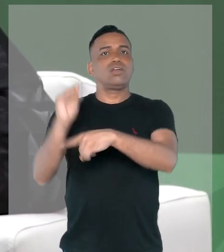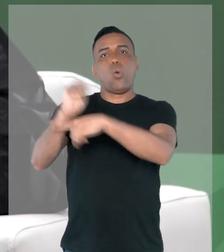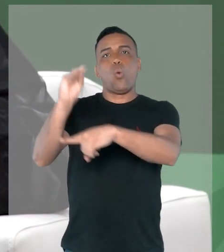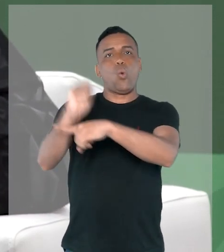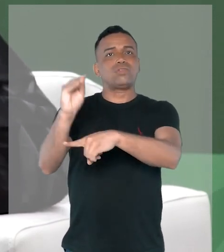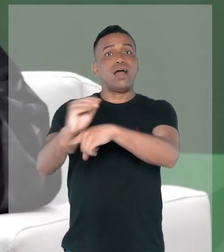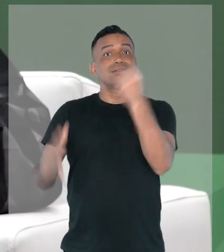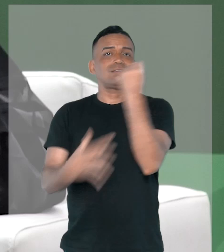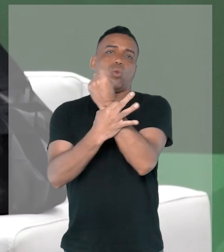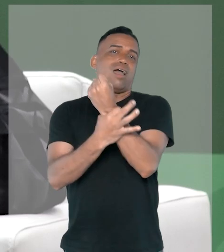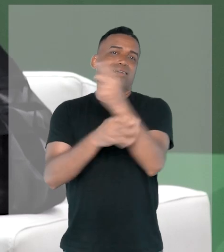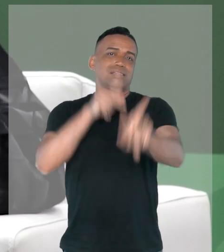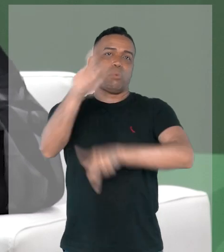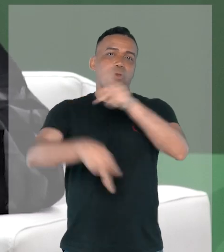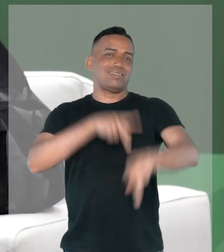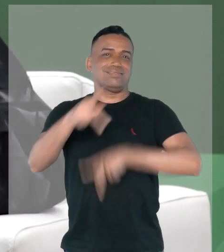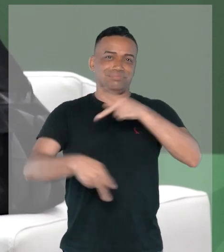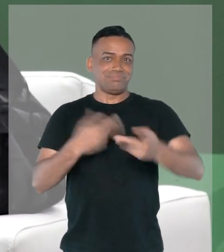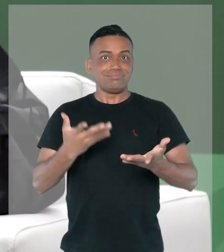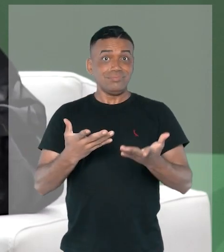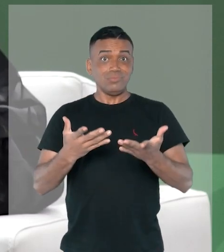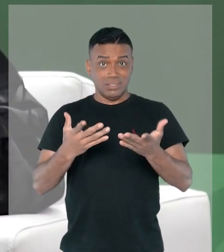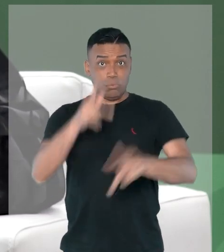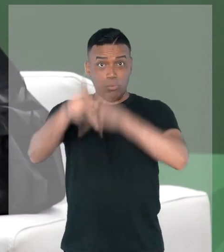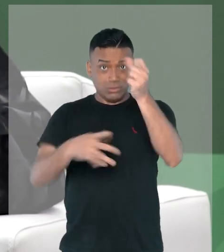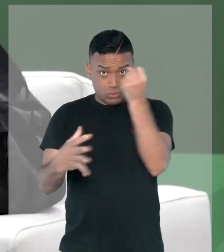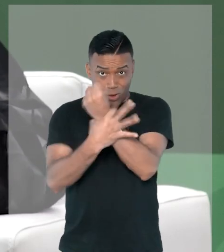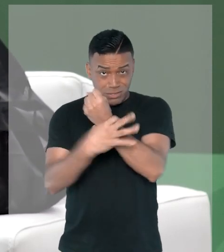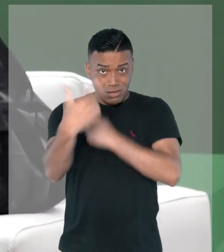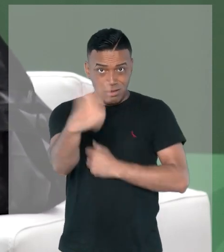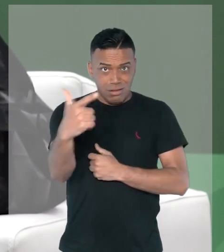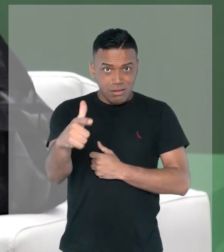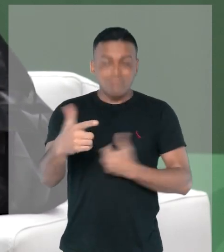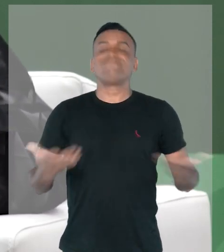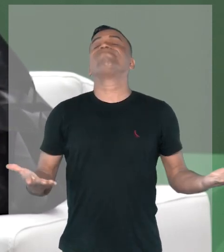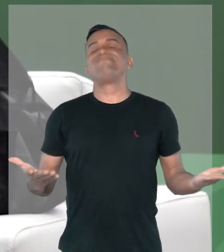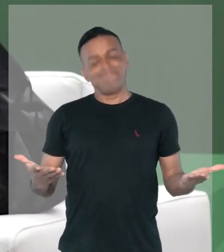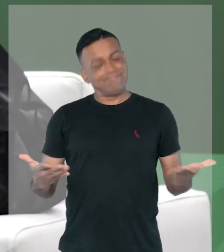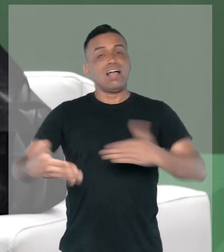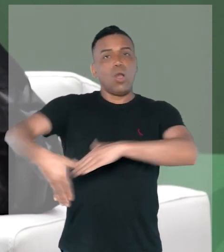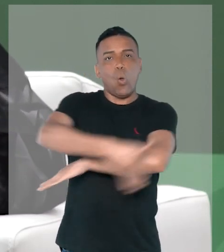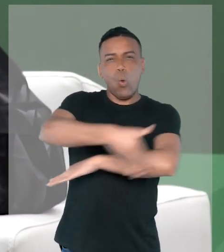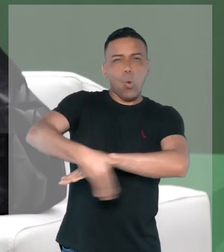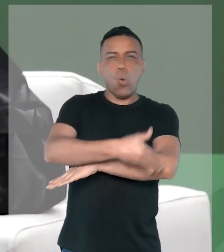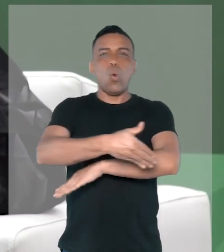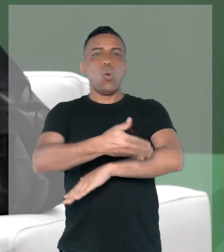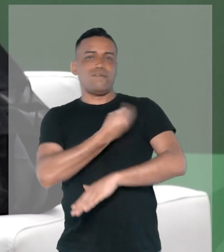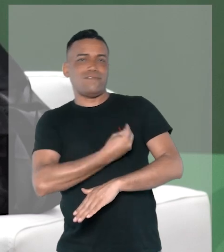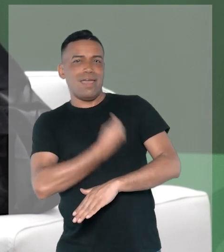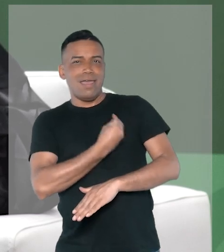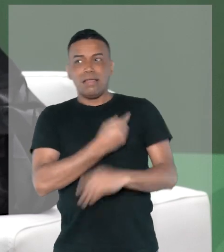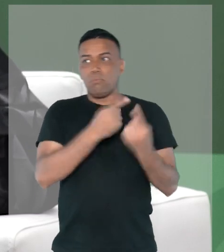uma parte da população, né? E essa população que não é cuidada e que acaba ficando pelas ruas e acaba